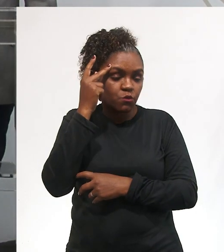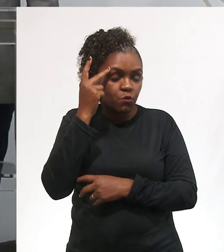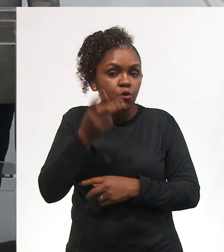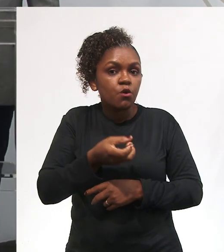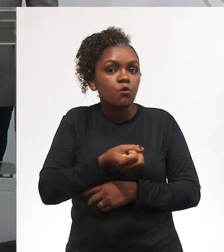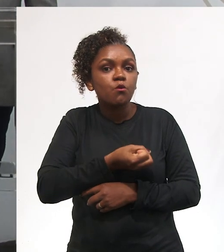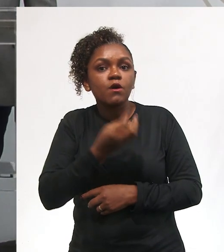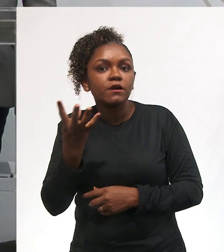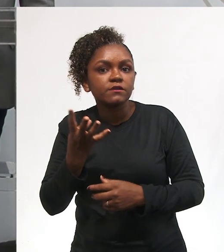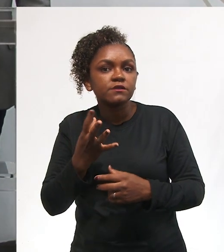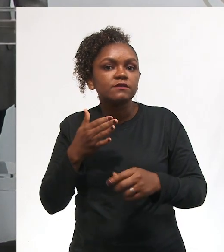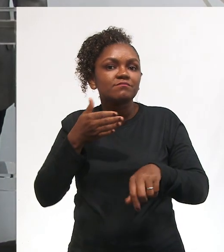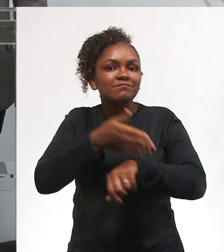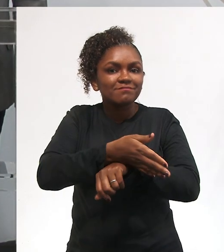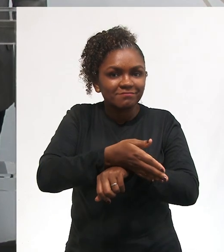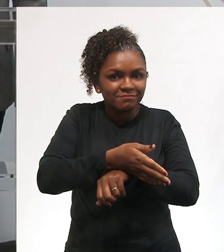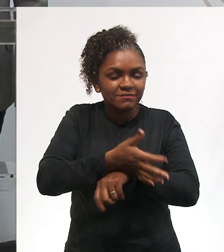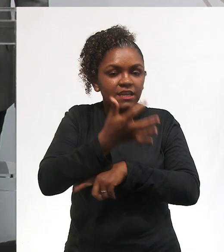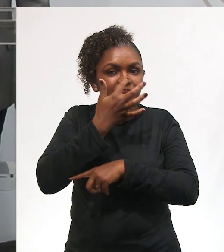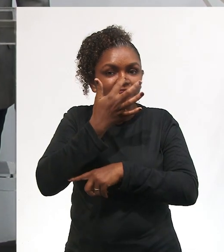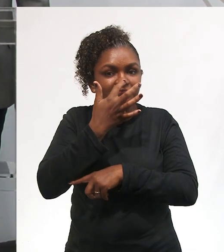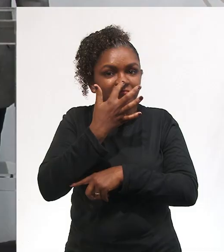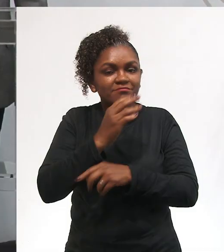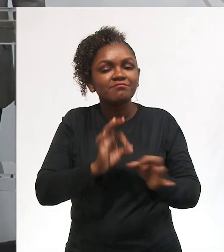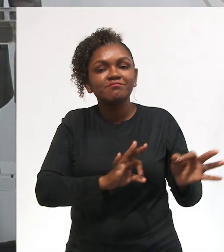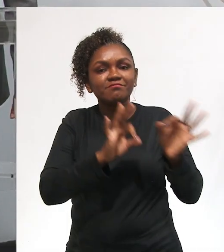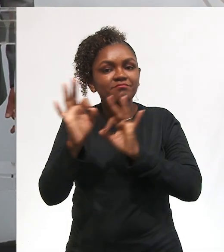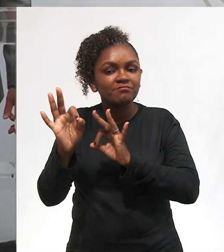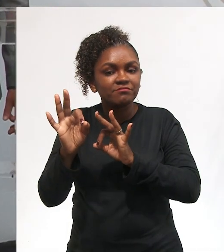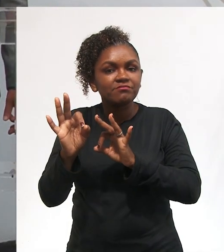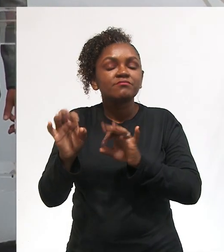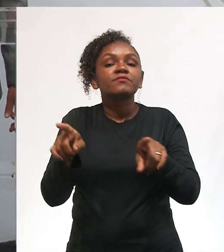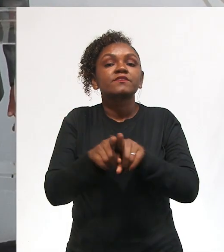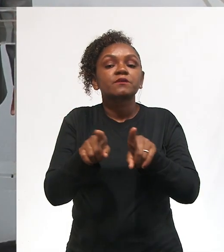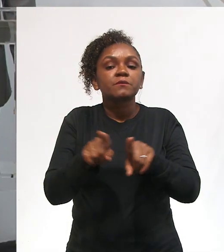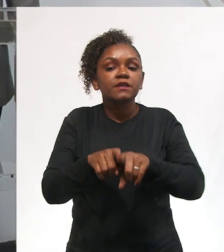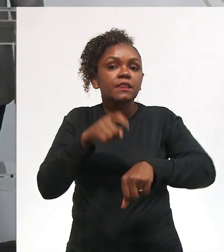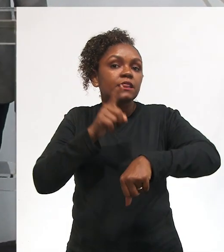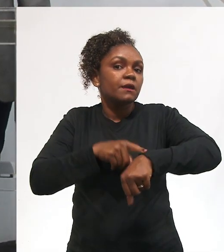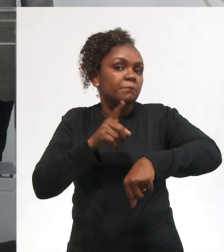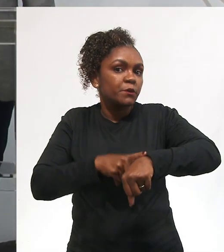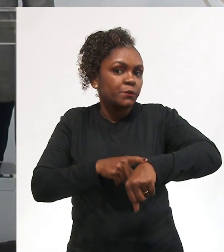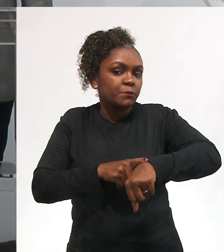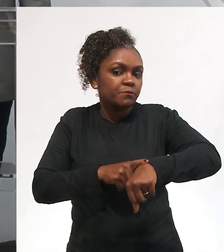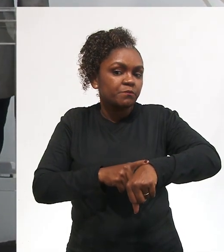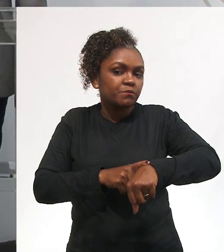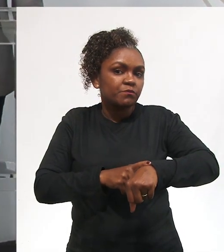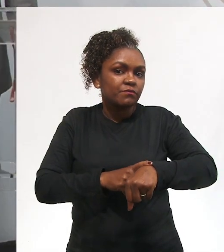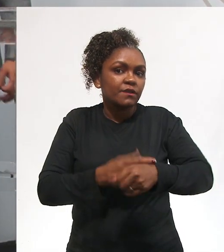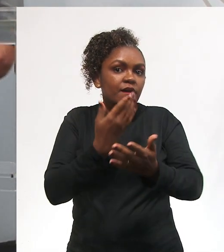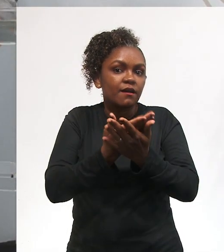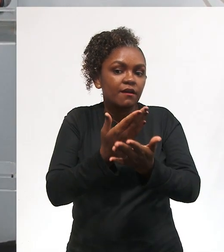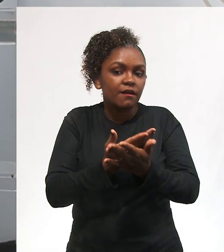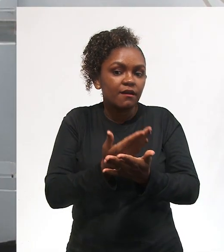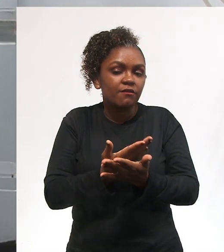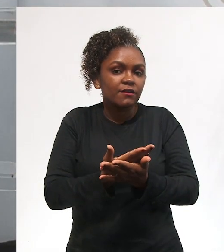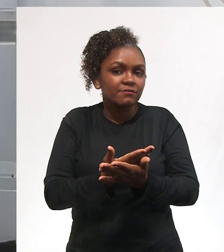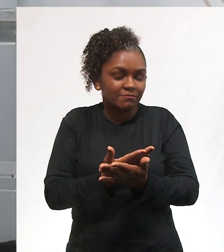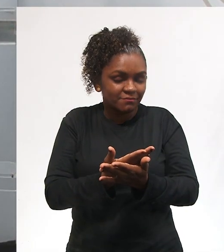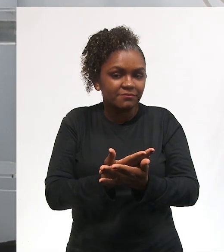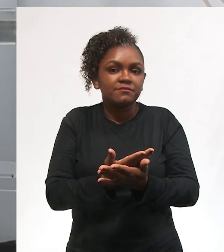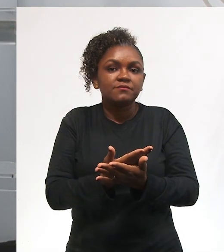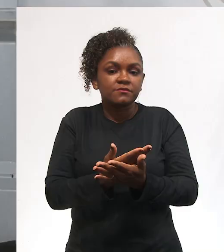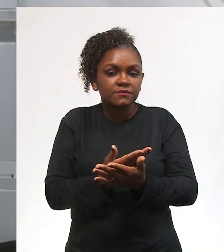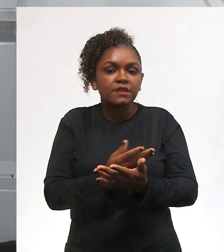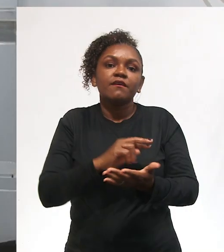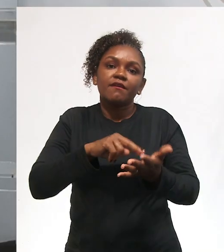visualizaram, até qual, né? Número de tempo que ficou ali permanecendo na sala de aula. Então,